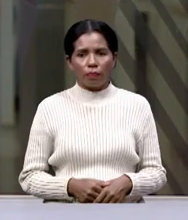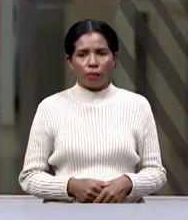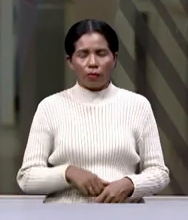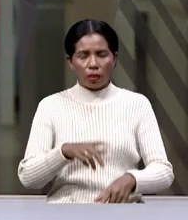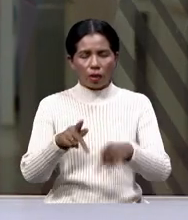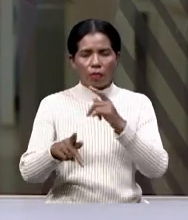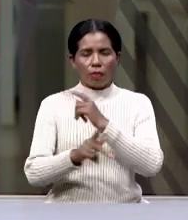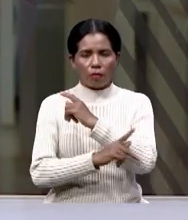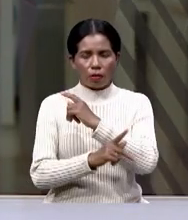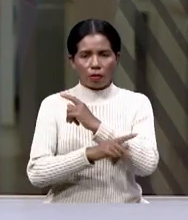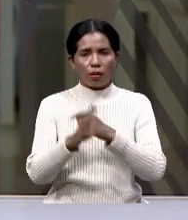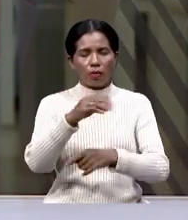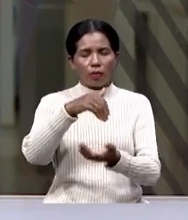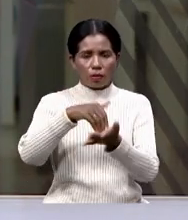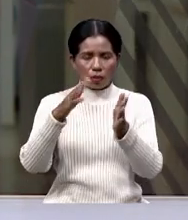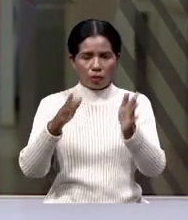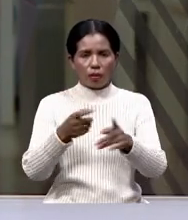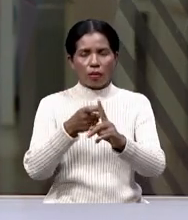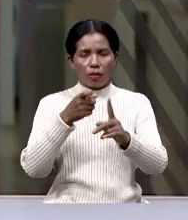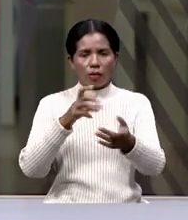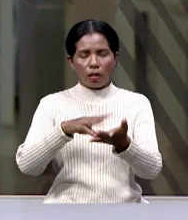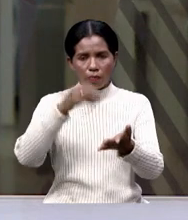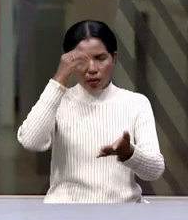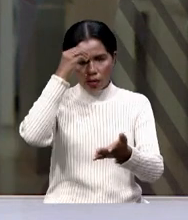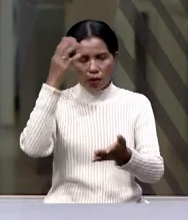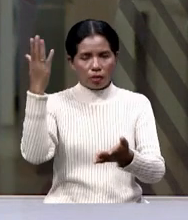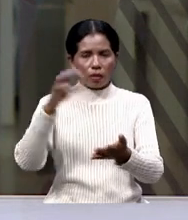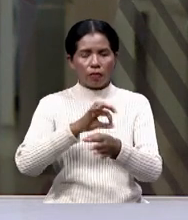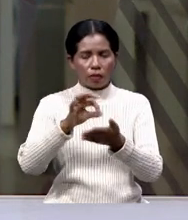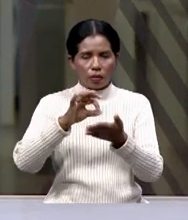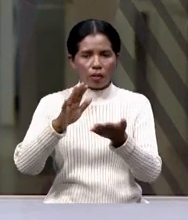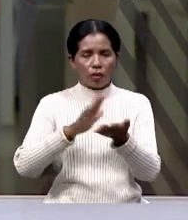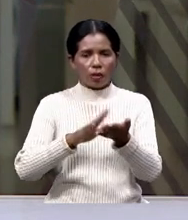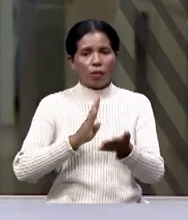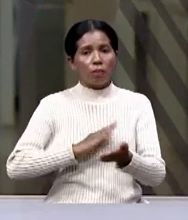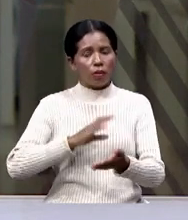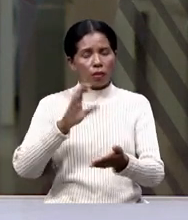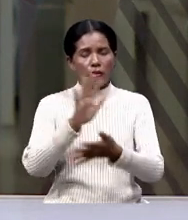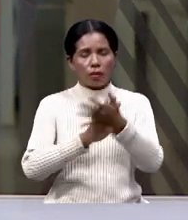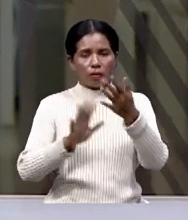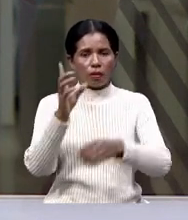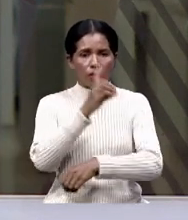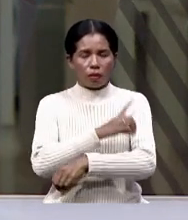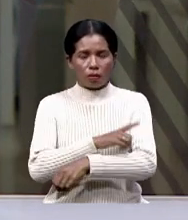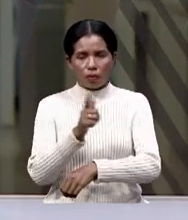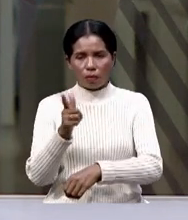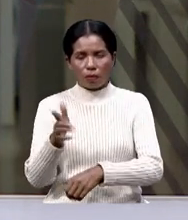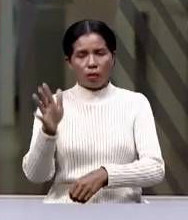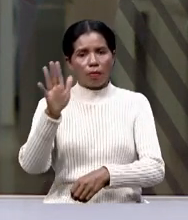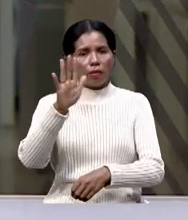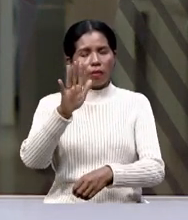Comunidade portuguesa no estudante Cira Russi Centro de Aprendizagem e Formação Escolar Balcão celebra o 25 de abril.